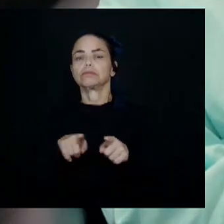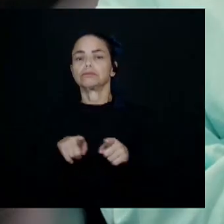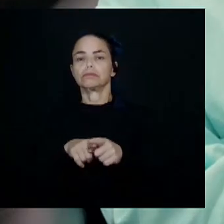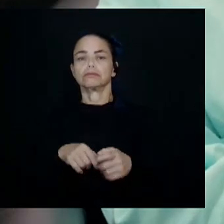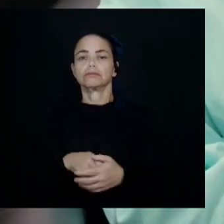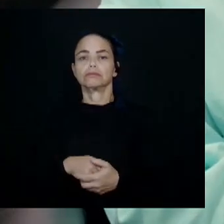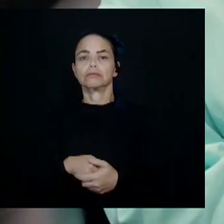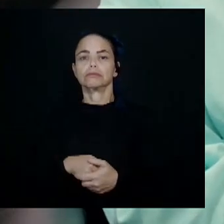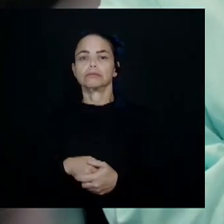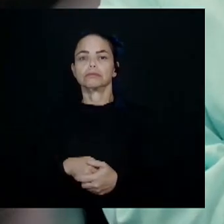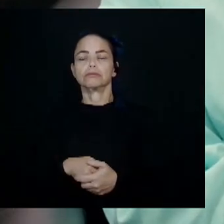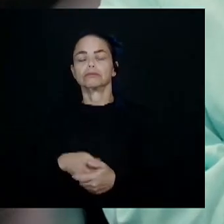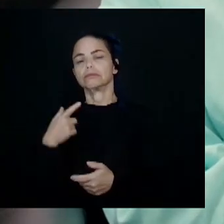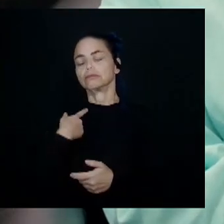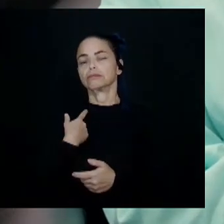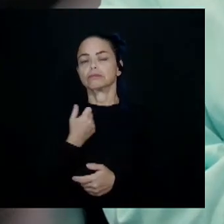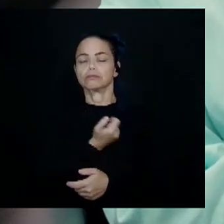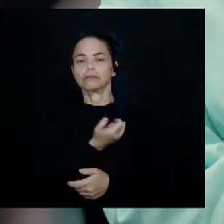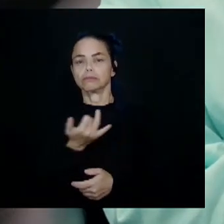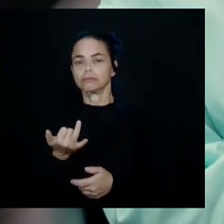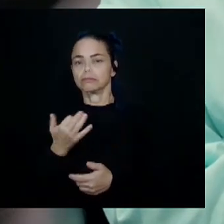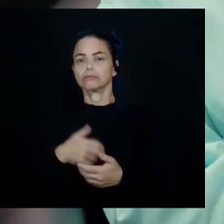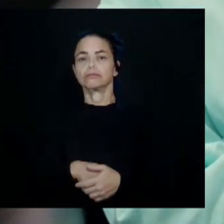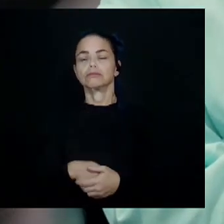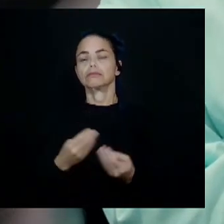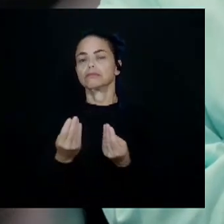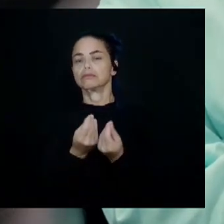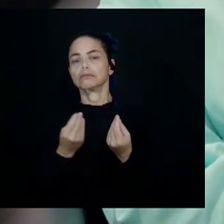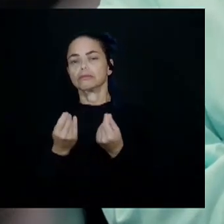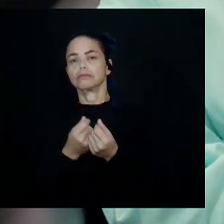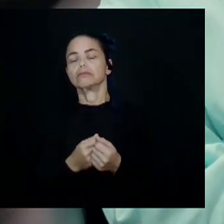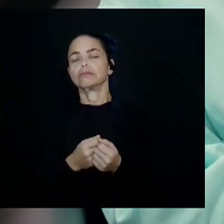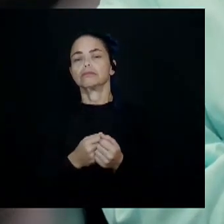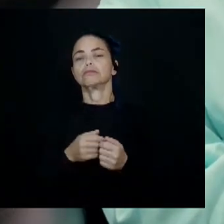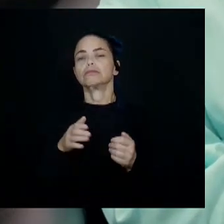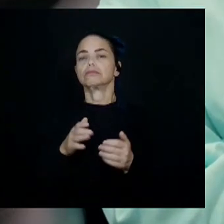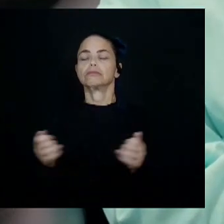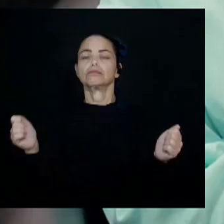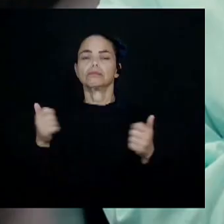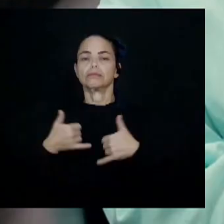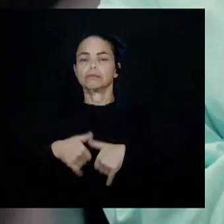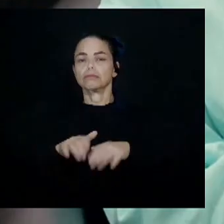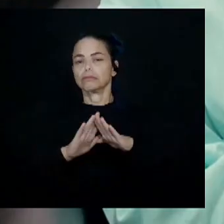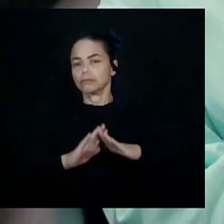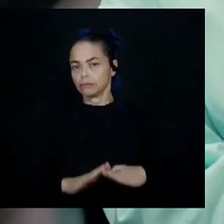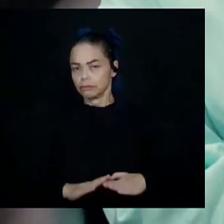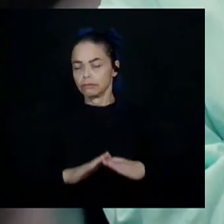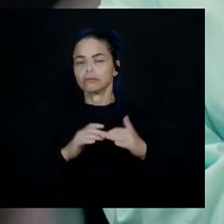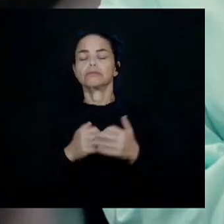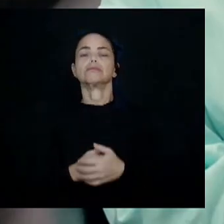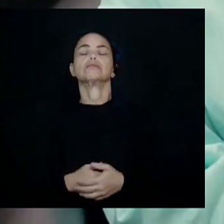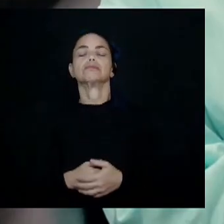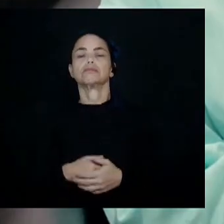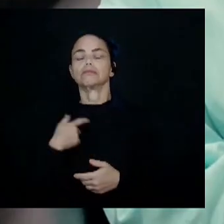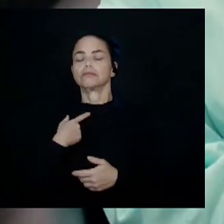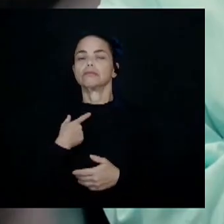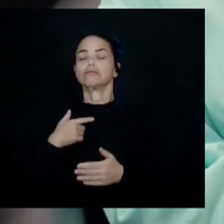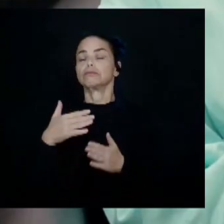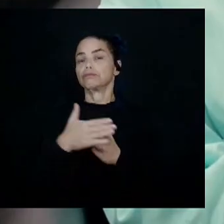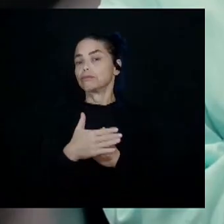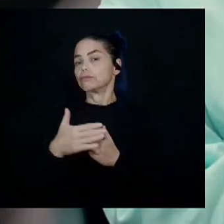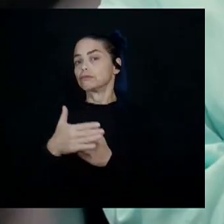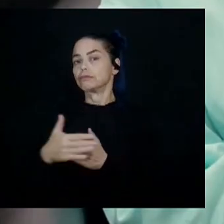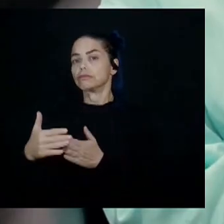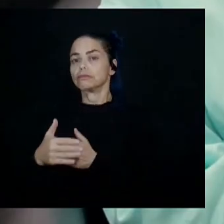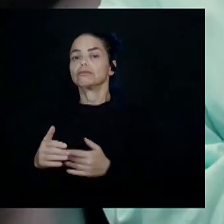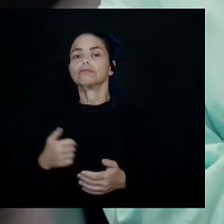não é a quantidade, mas é a qualidade do tempo que a gente fica em casa e que a gente coloca certos limites, a gente coloca